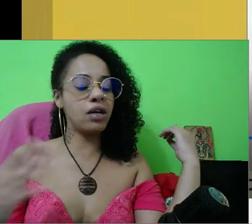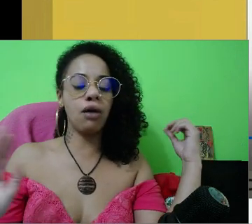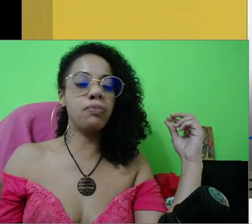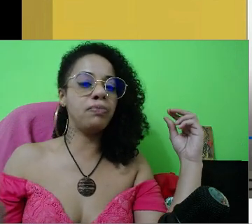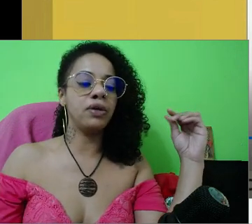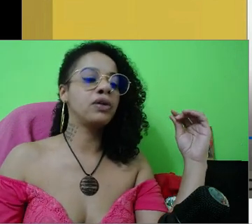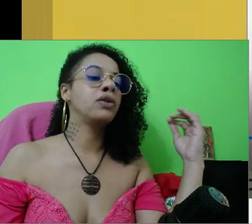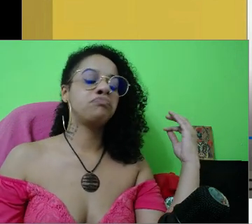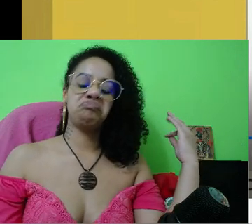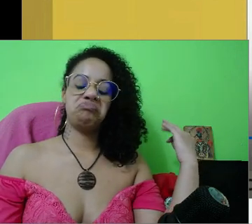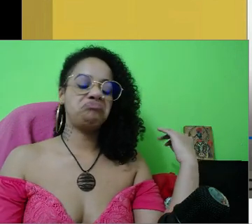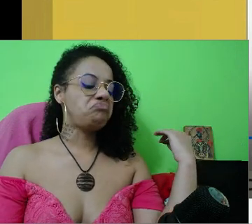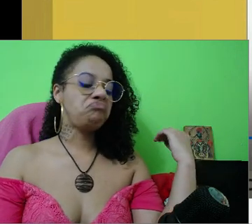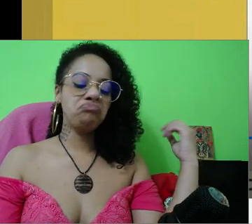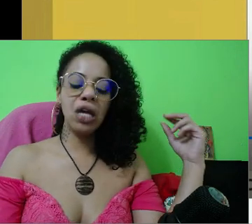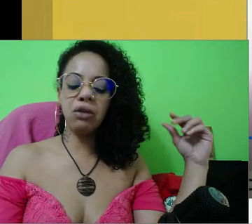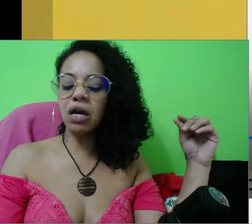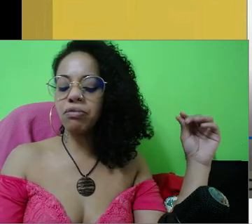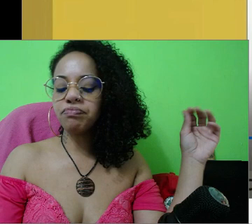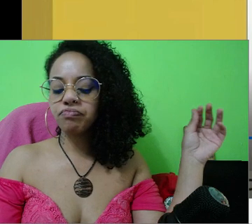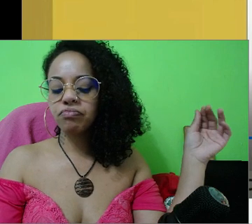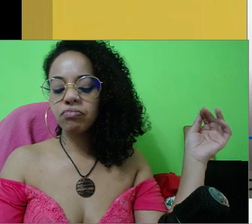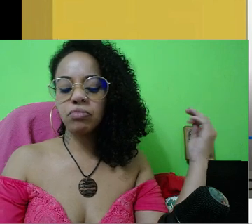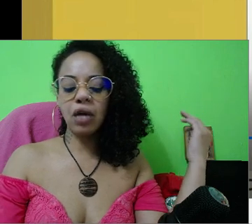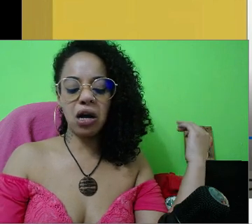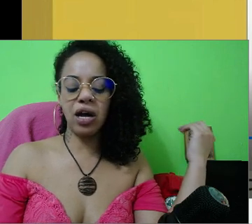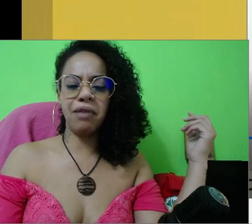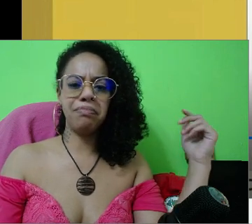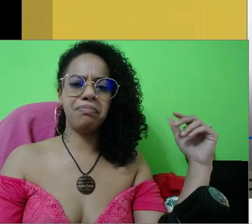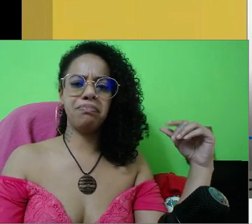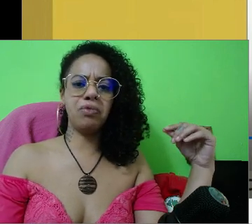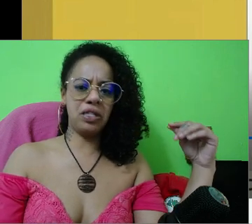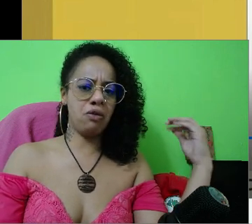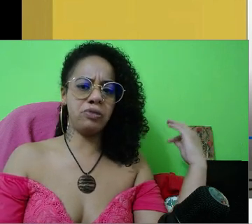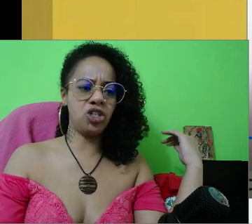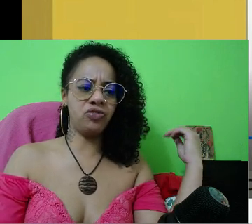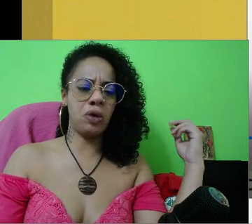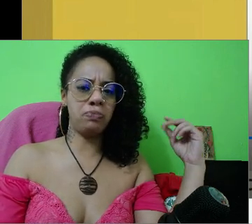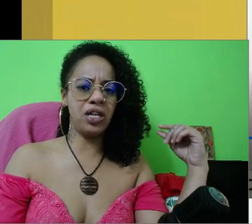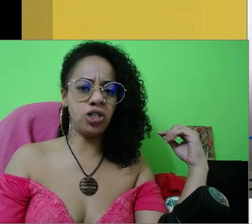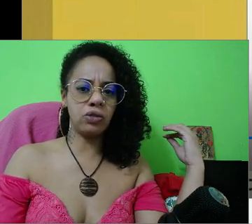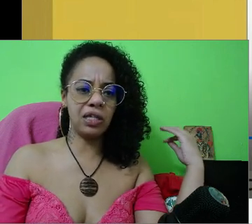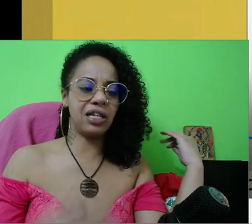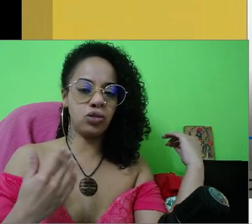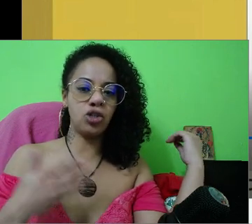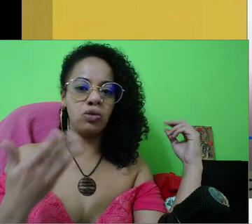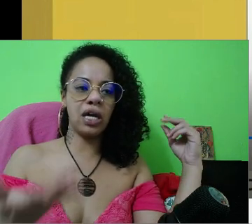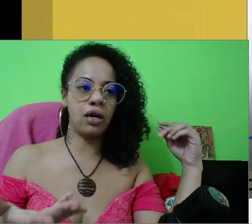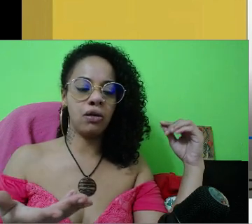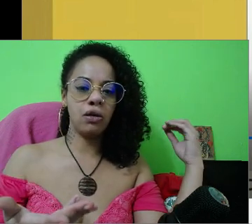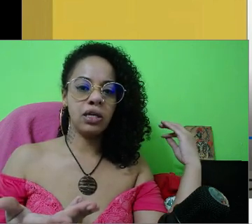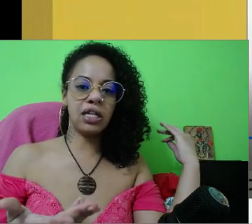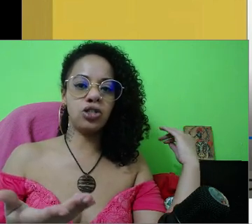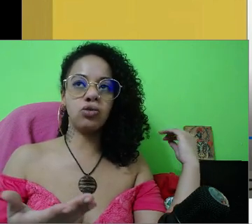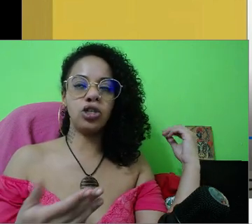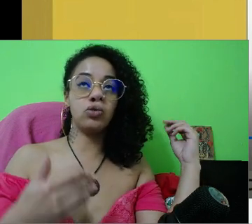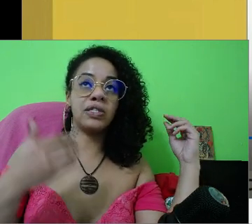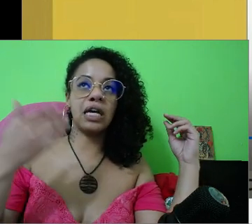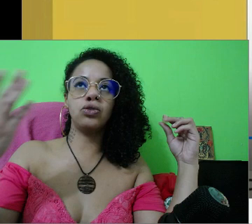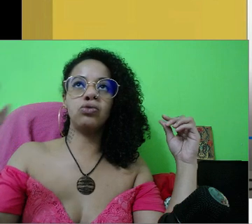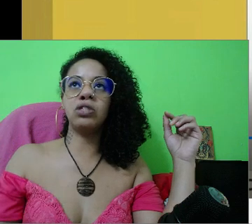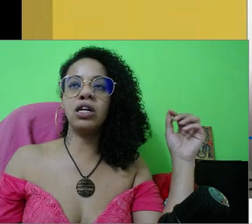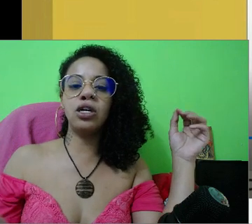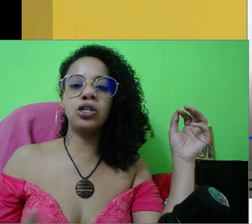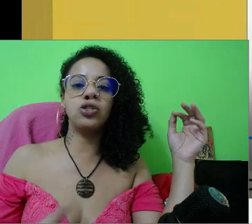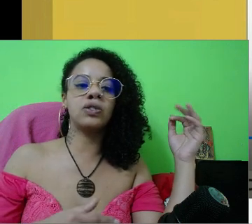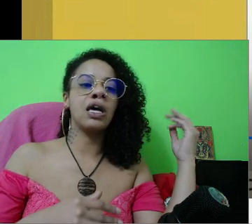sei o quê ou não bebê eu não agora o seu objetivo não é político você tá discutindo o quê está discutindo